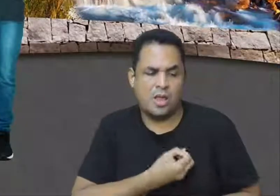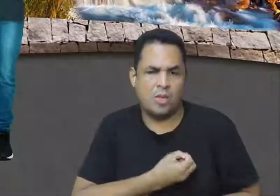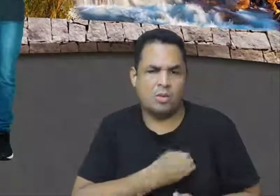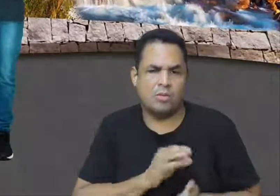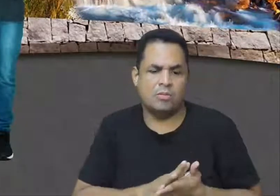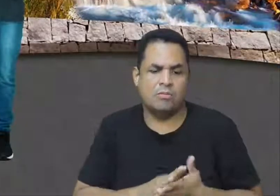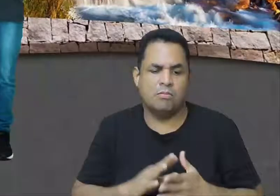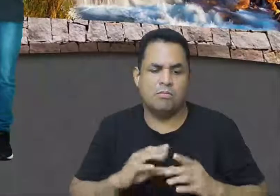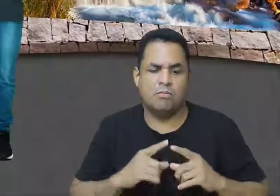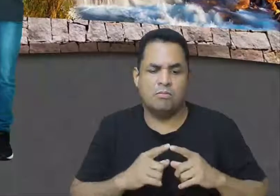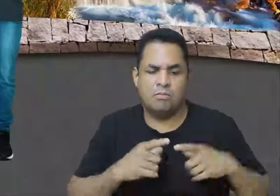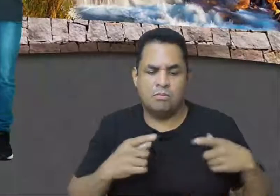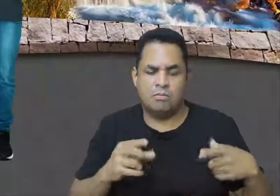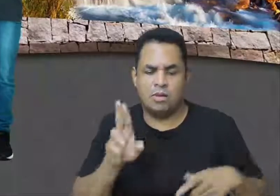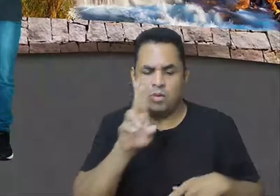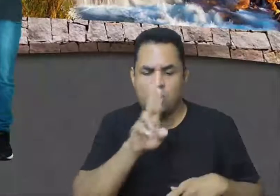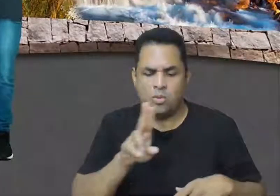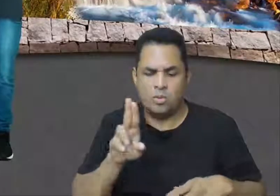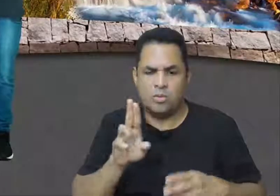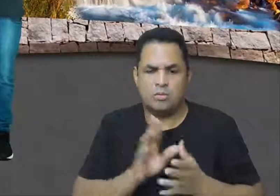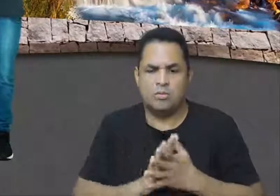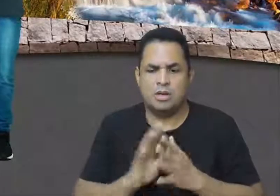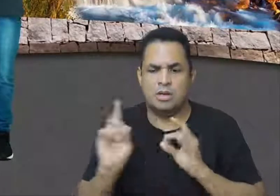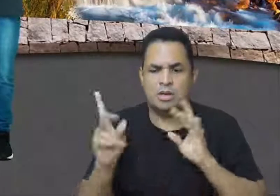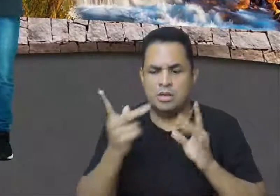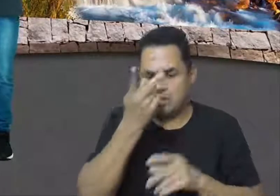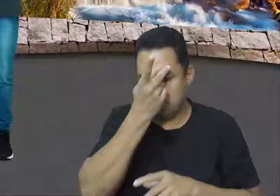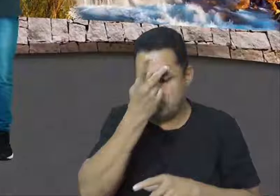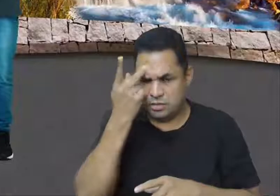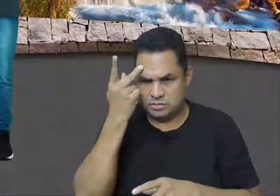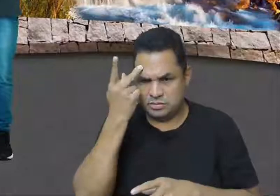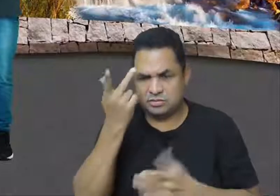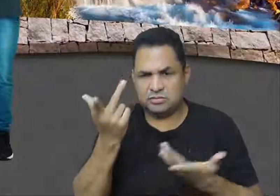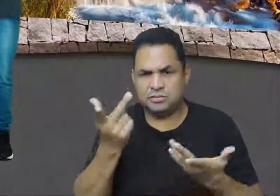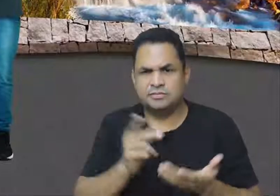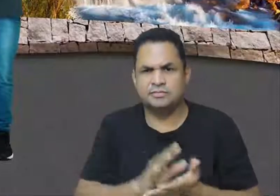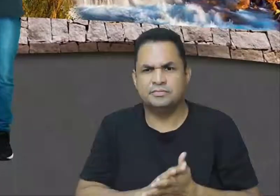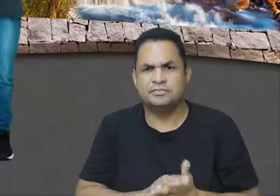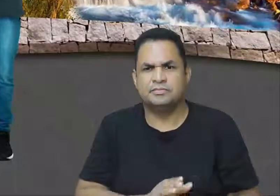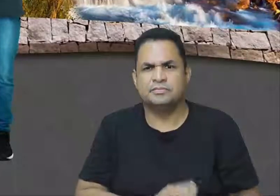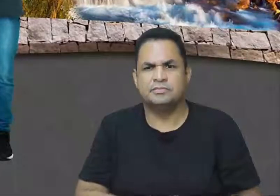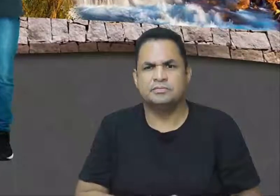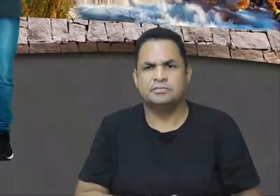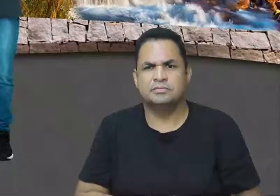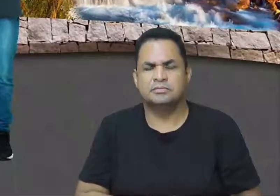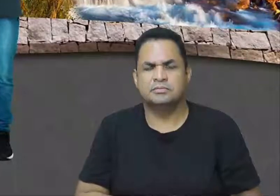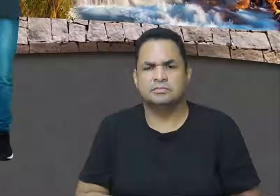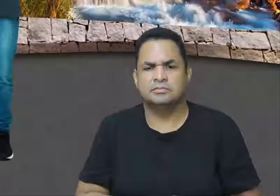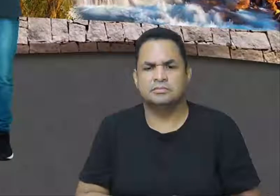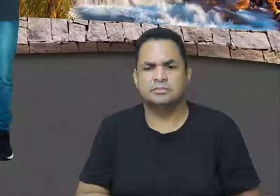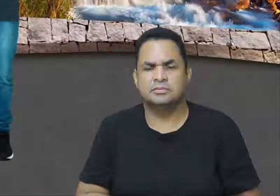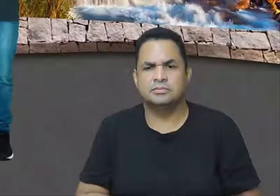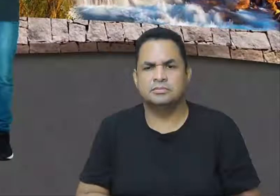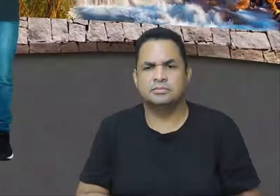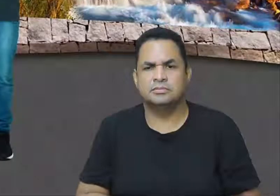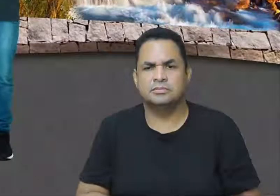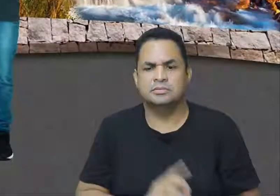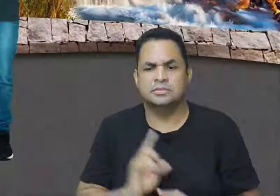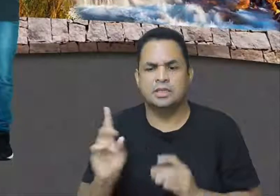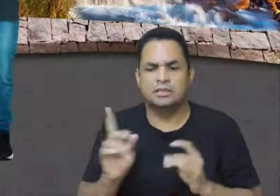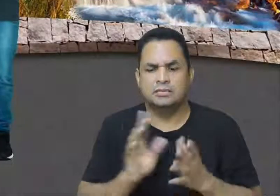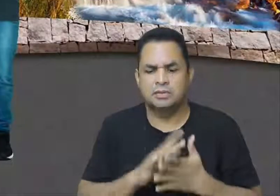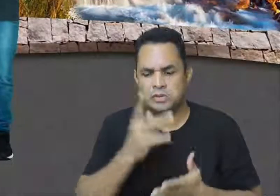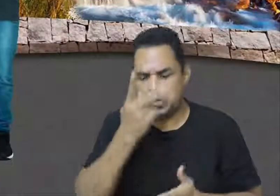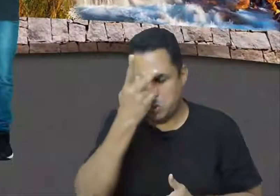do mundo, per capita, vocês são monomatemática, né? Porquanto, quando eu falei per capita, eu estou falando por